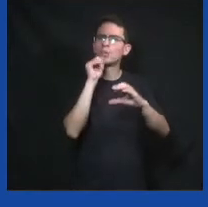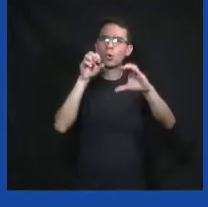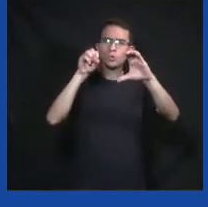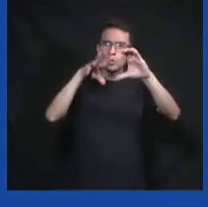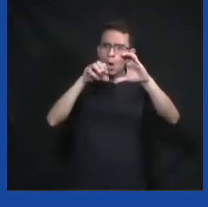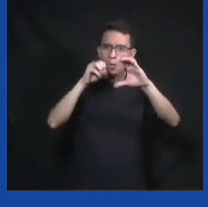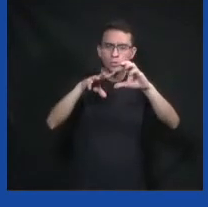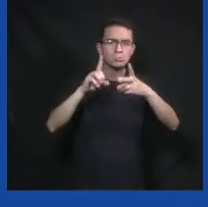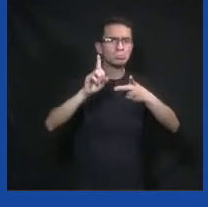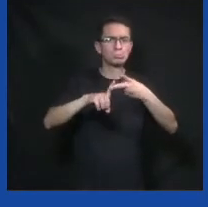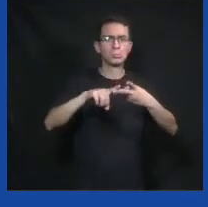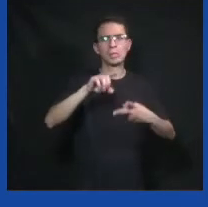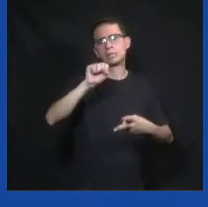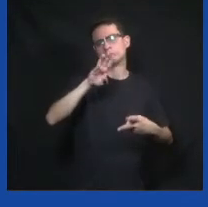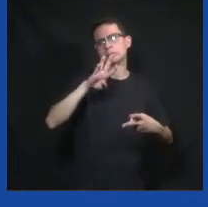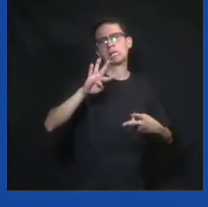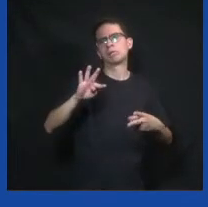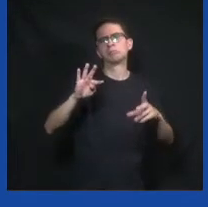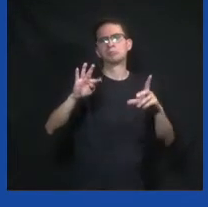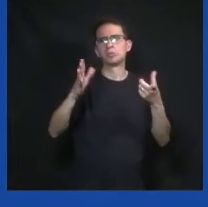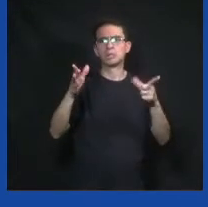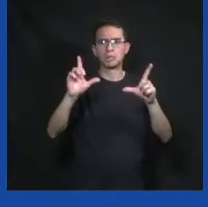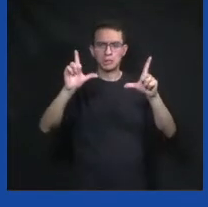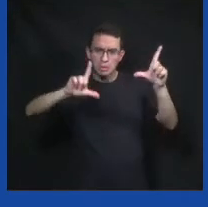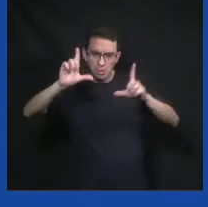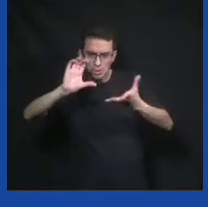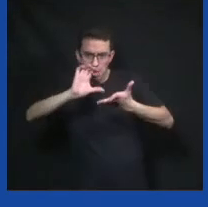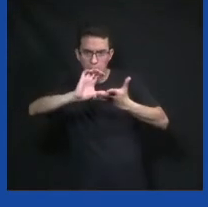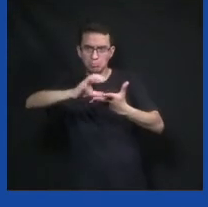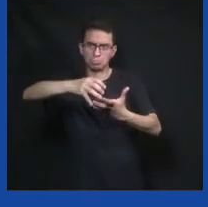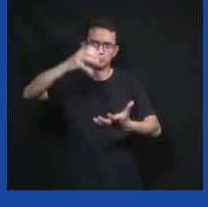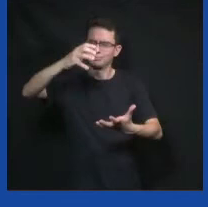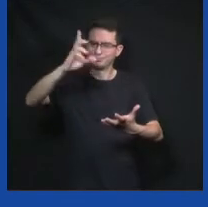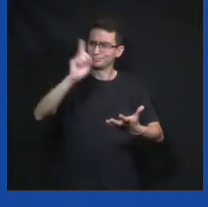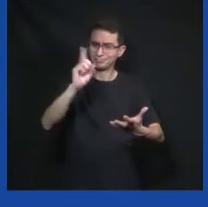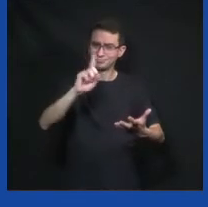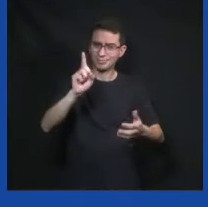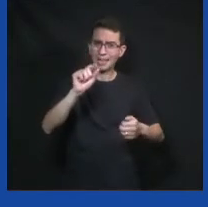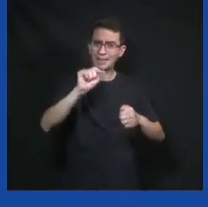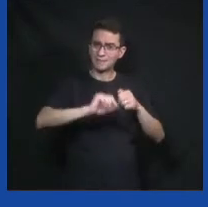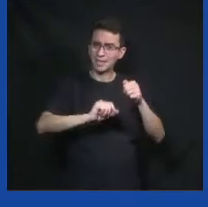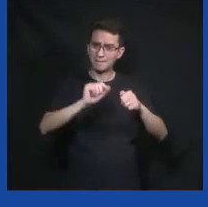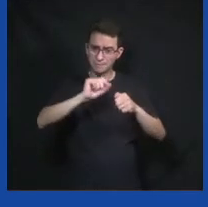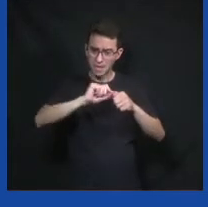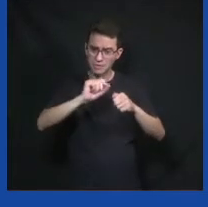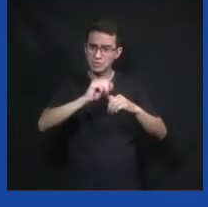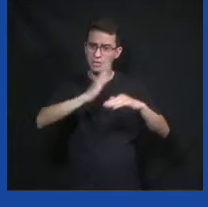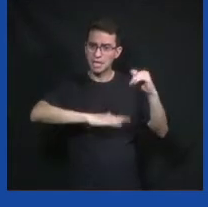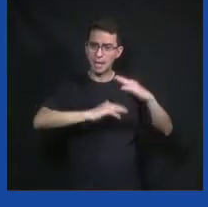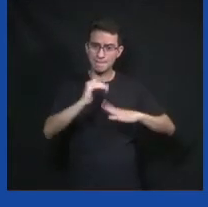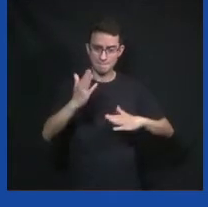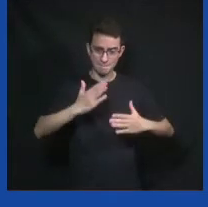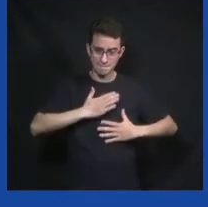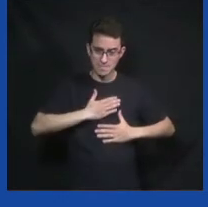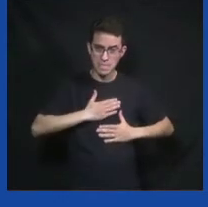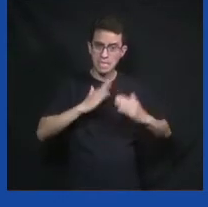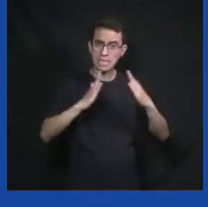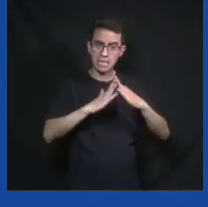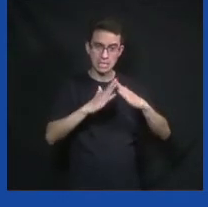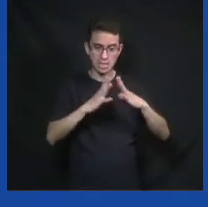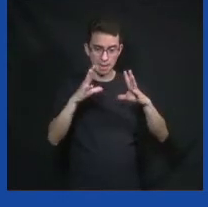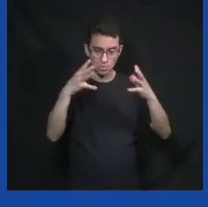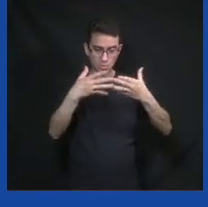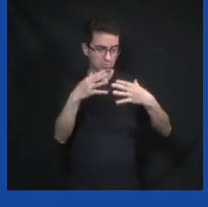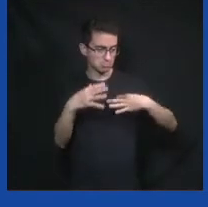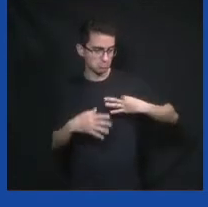não começamos com um grande patrocínio, com um grande padrinho. Tudo foi feito eu lembro muito bem, na sala da minha casa, com voluntários, estagiários,